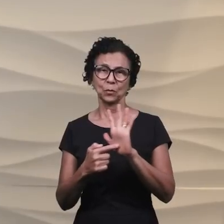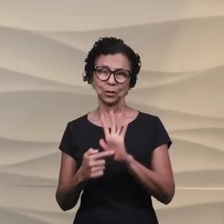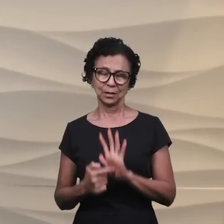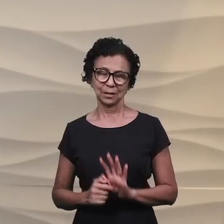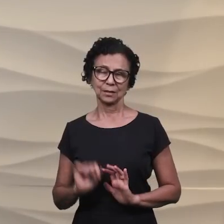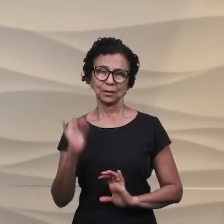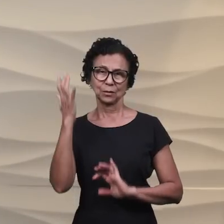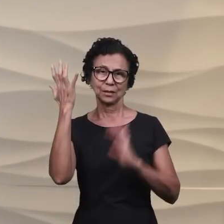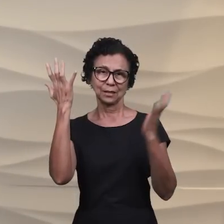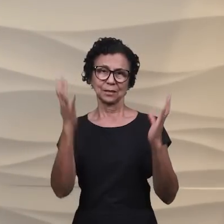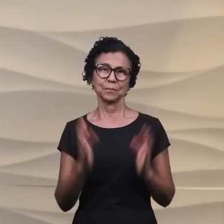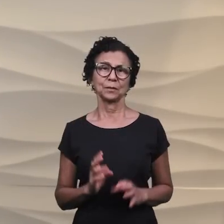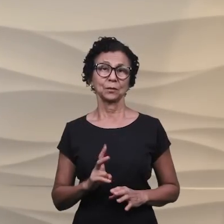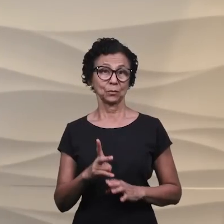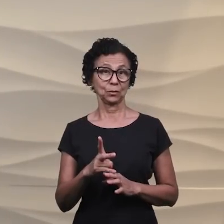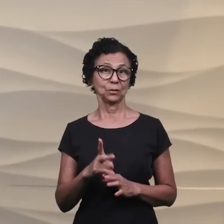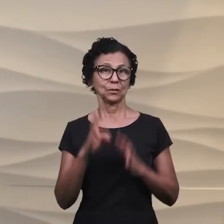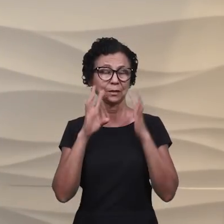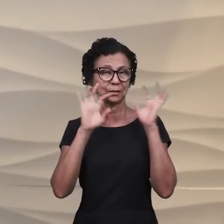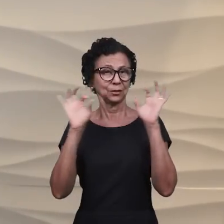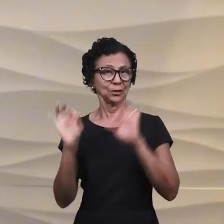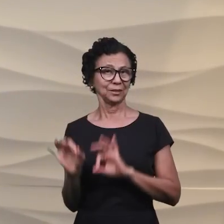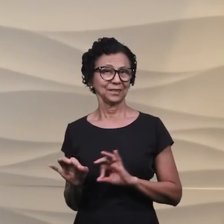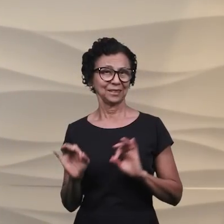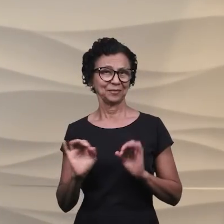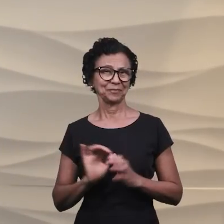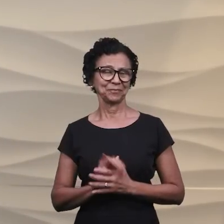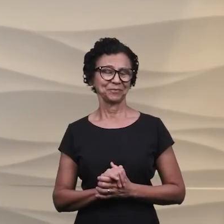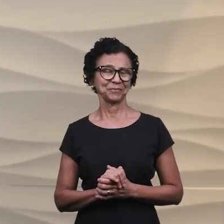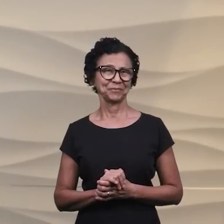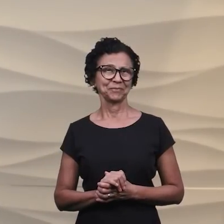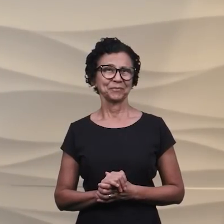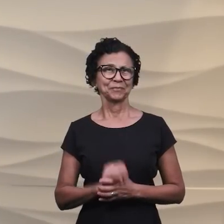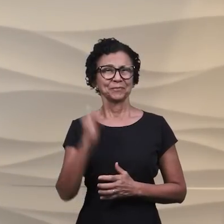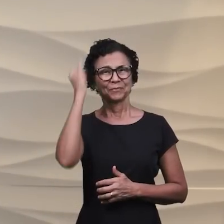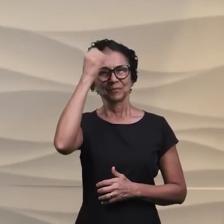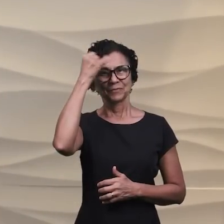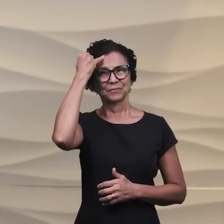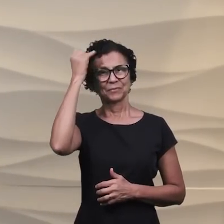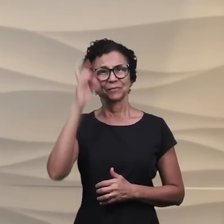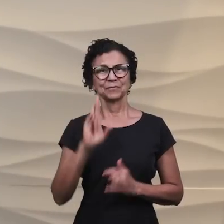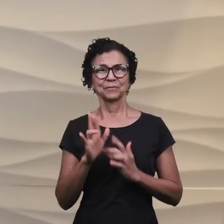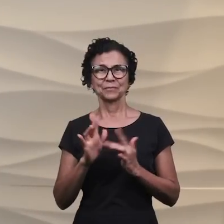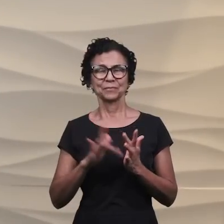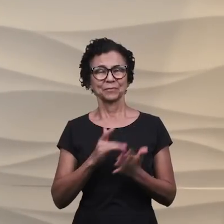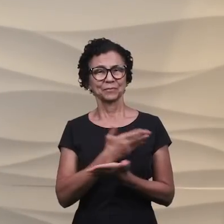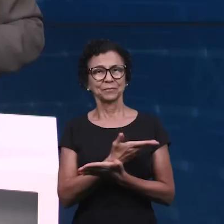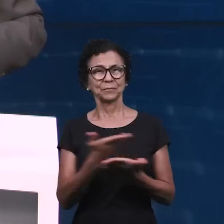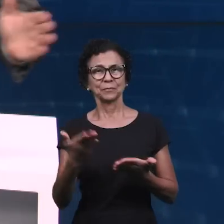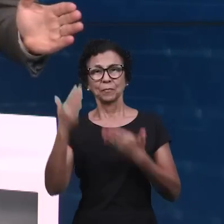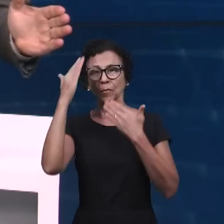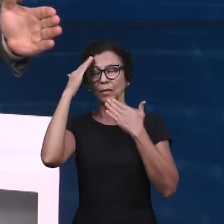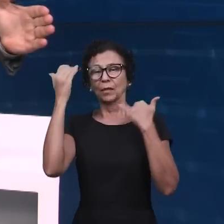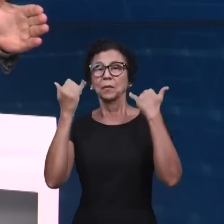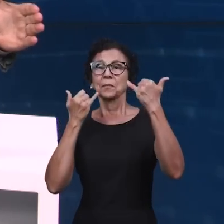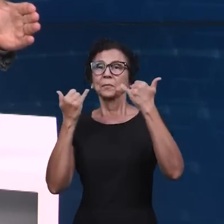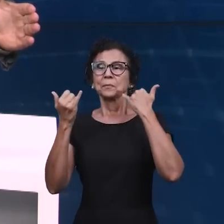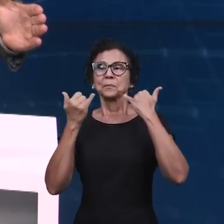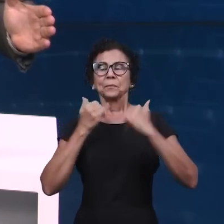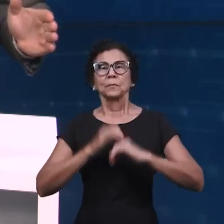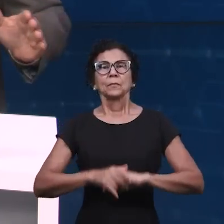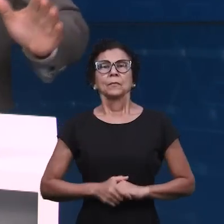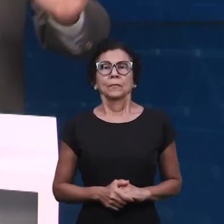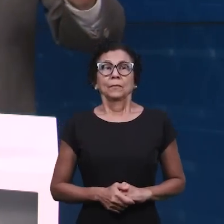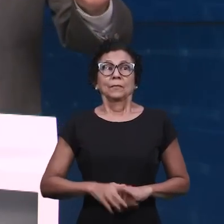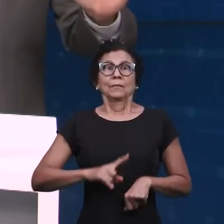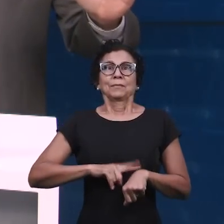igrejas. Continue nos assistindo através do Manaim News. Agora voltamos com você, irmão Jorge. A paz do Senhor Jesus. Obrigado aí pelas